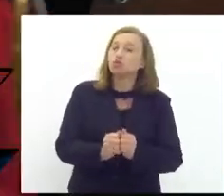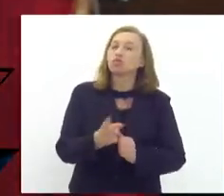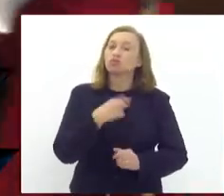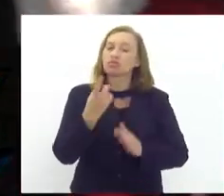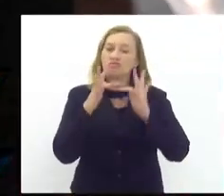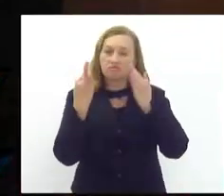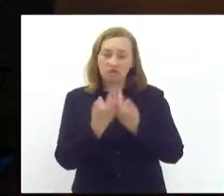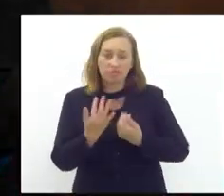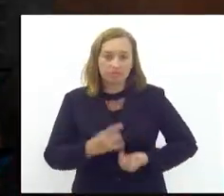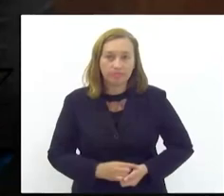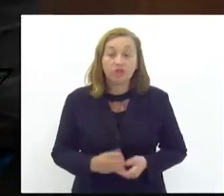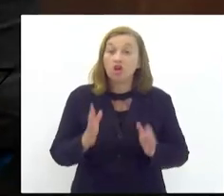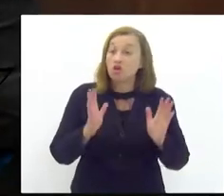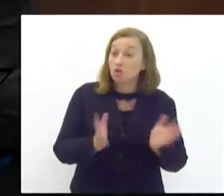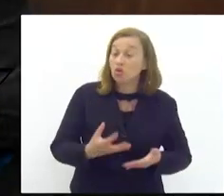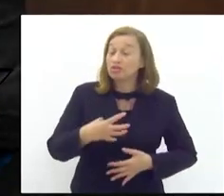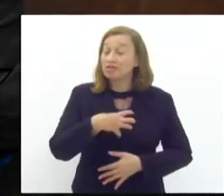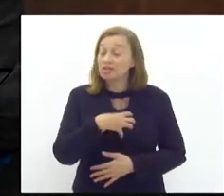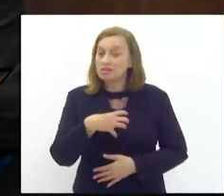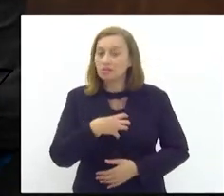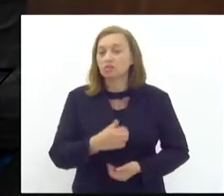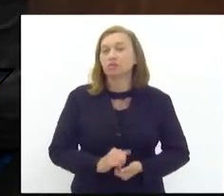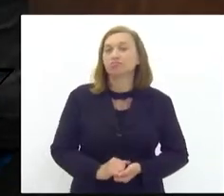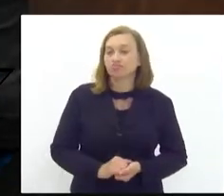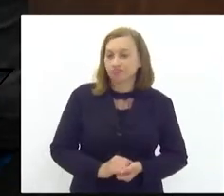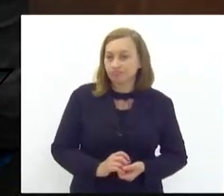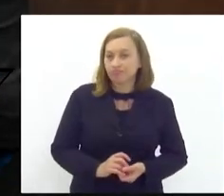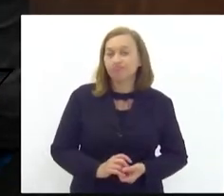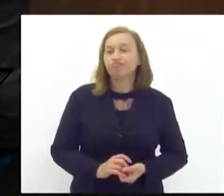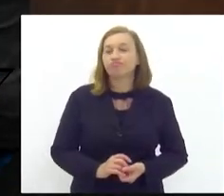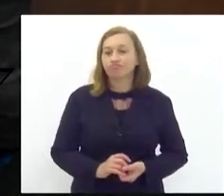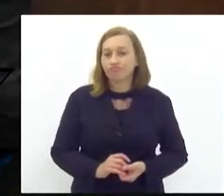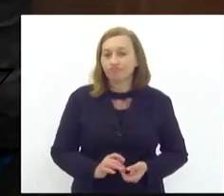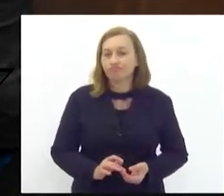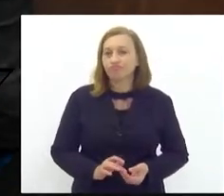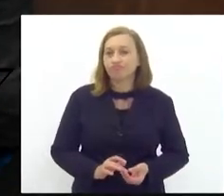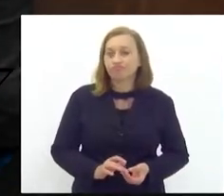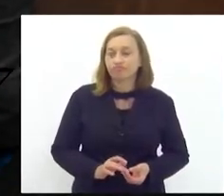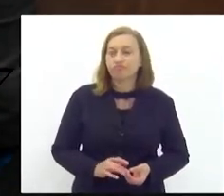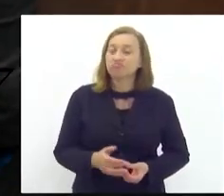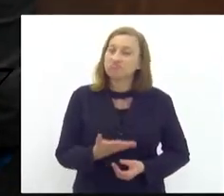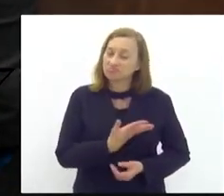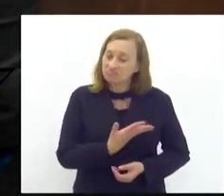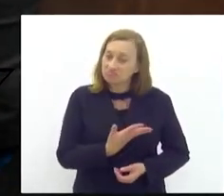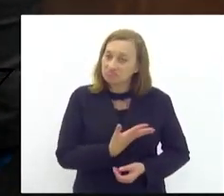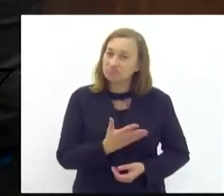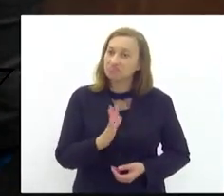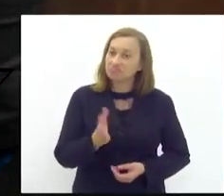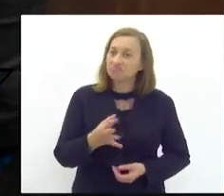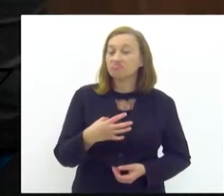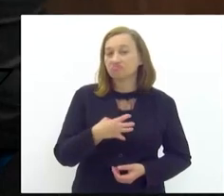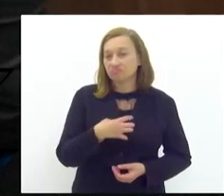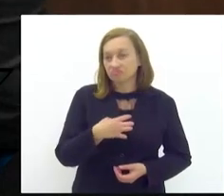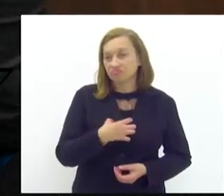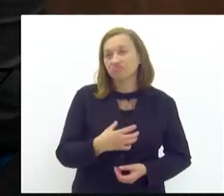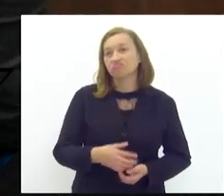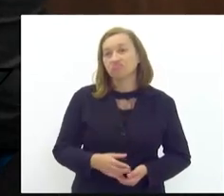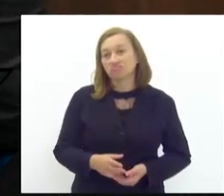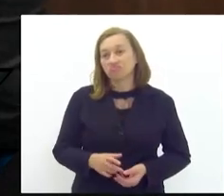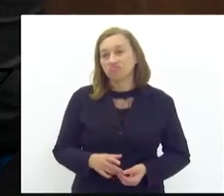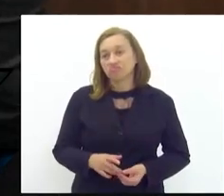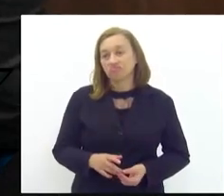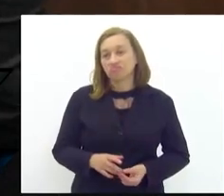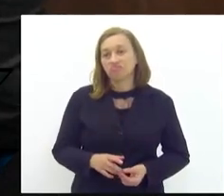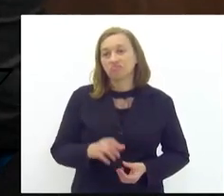nossos familiares e hoje eu sinto isso na pele e sinto o que meus colegas já senti o que os meus colegas sentiram